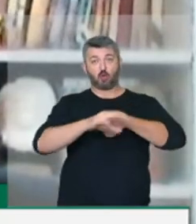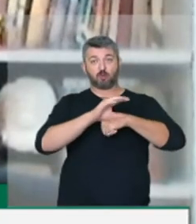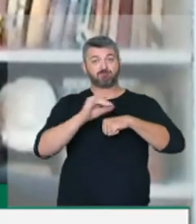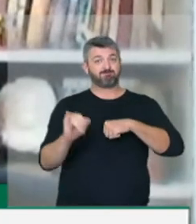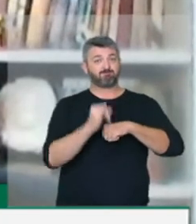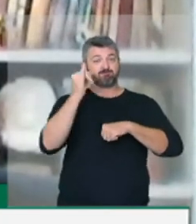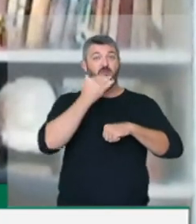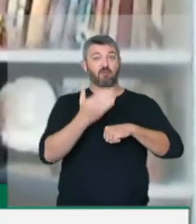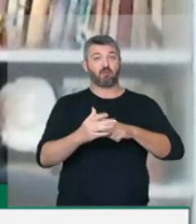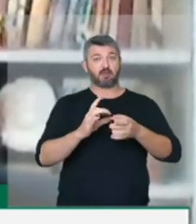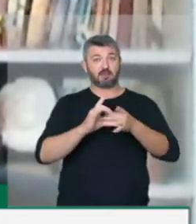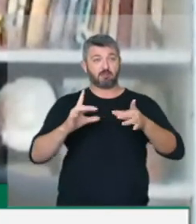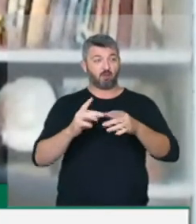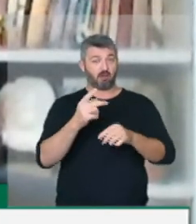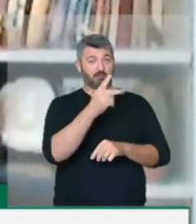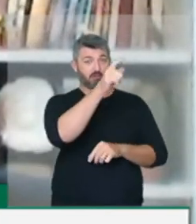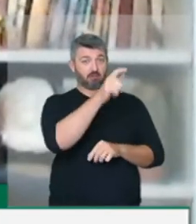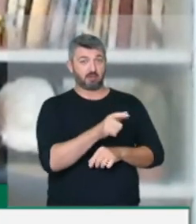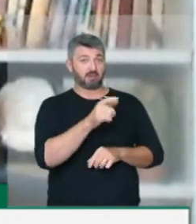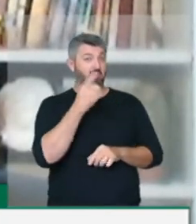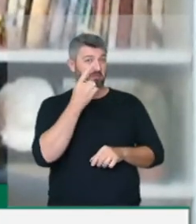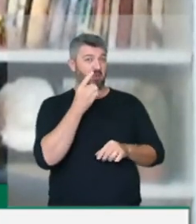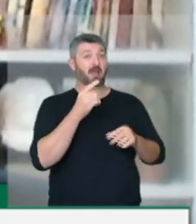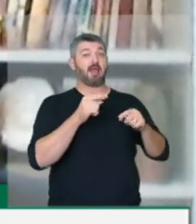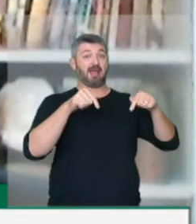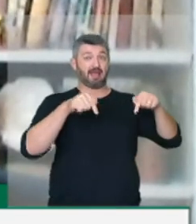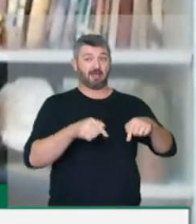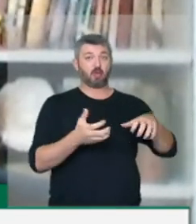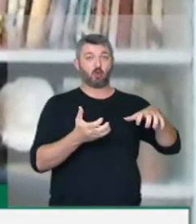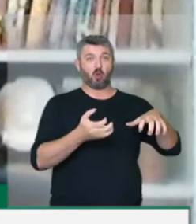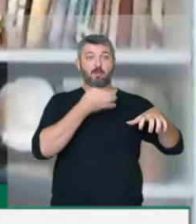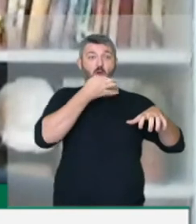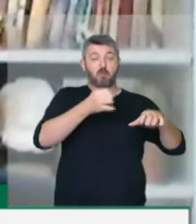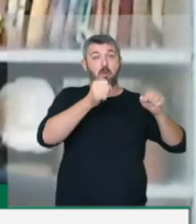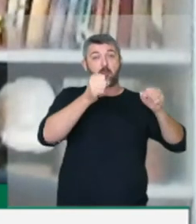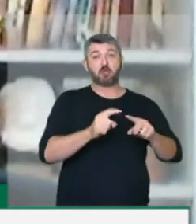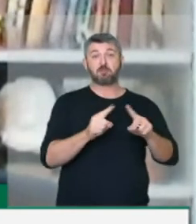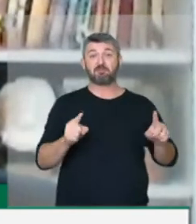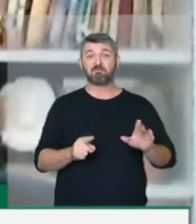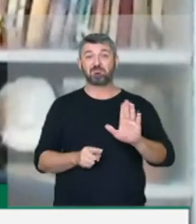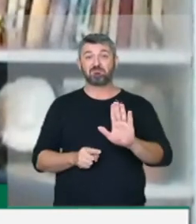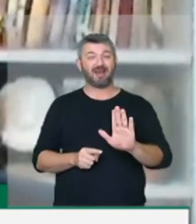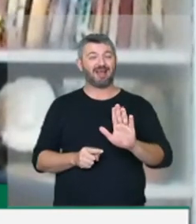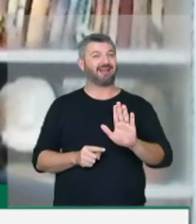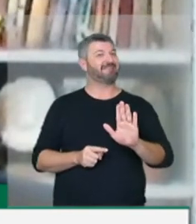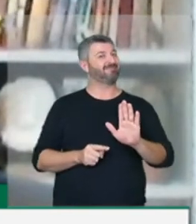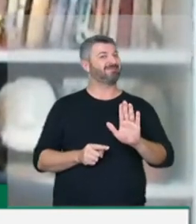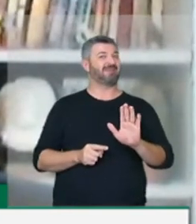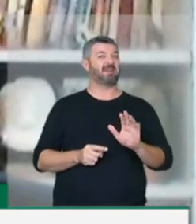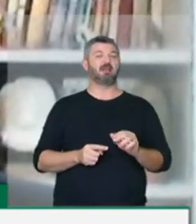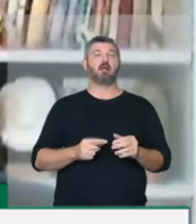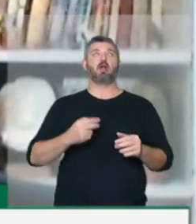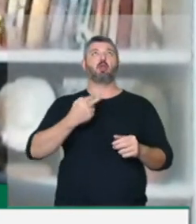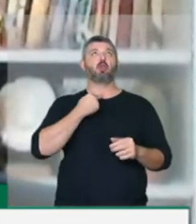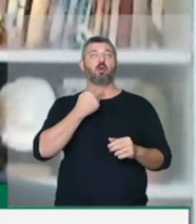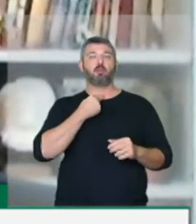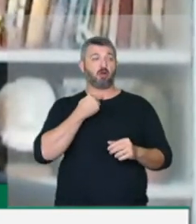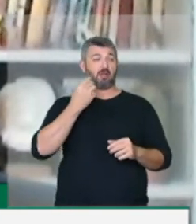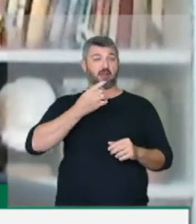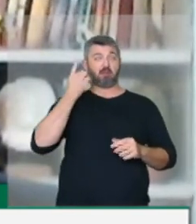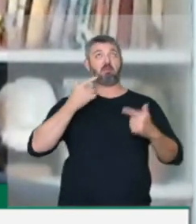à democracia e à independência do parlamento. Mas isso não significa, presidente, que os parlamentares tenham